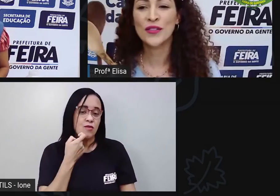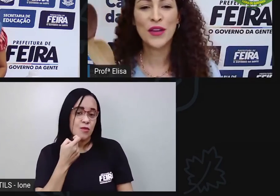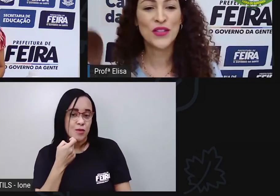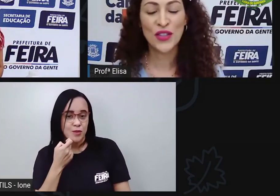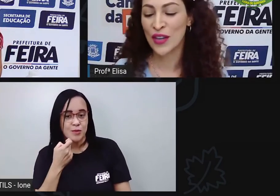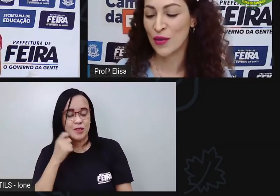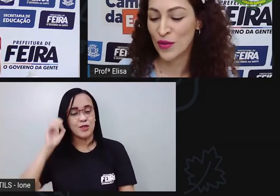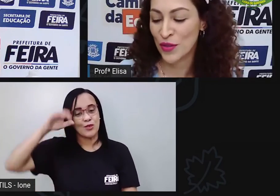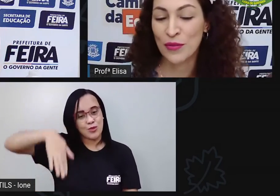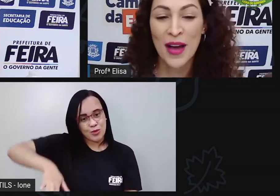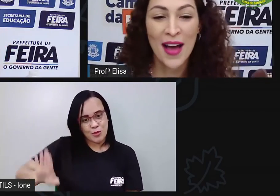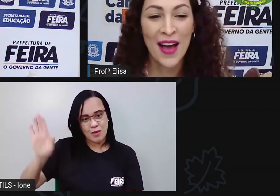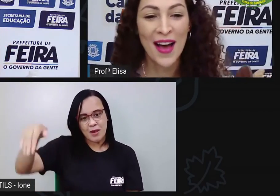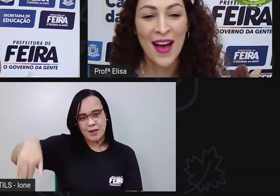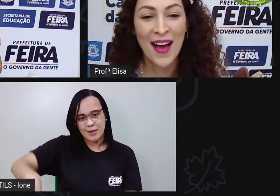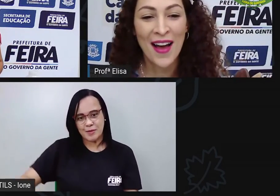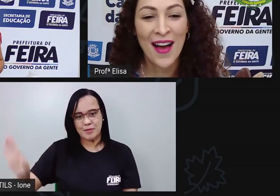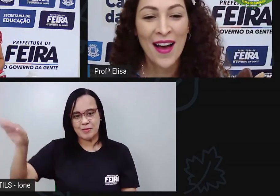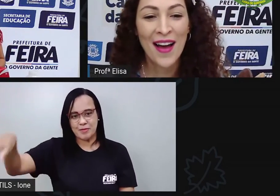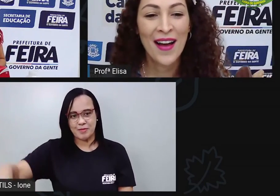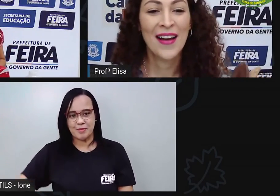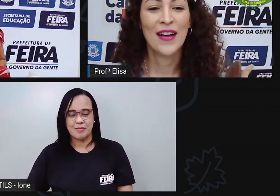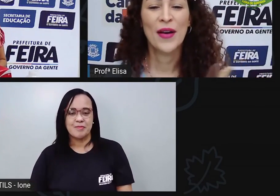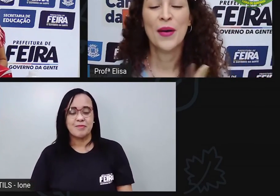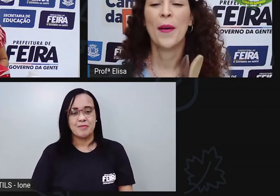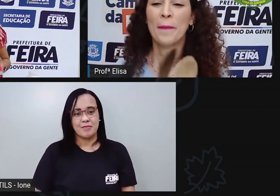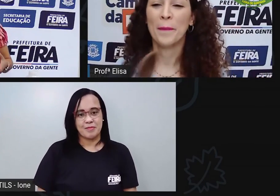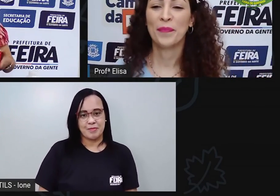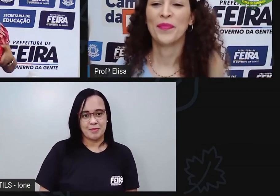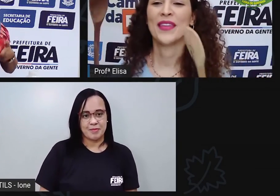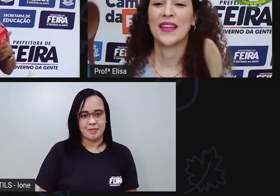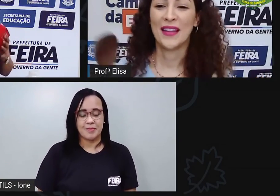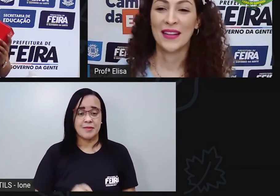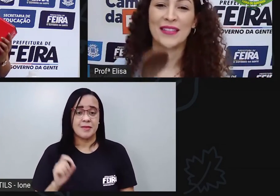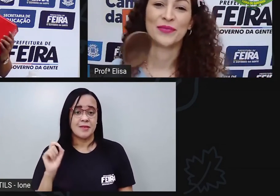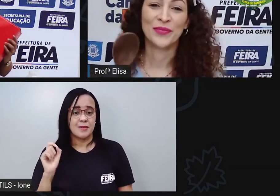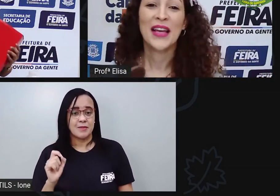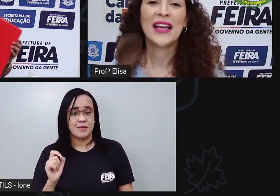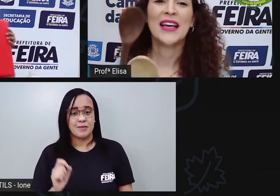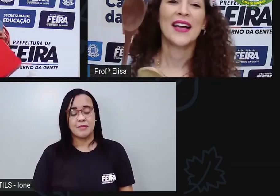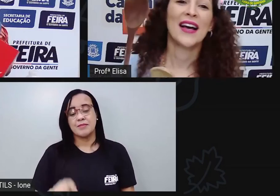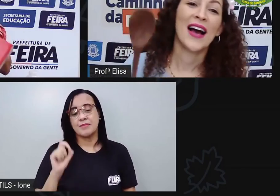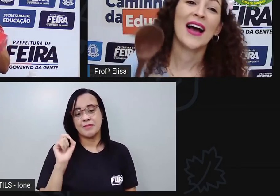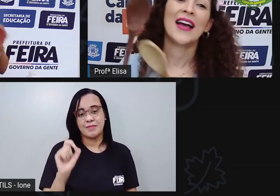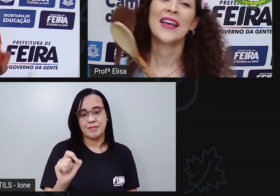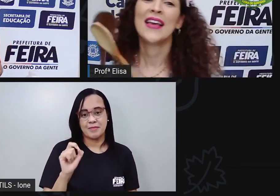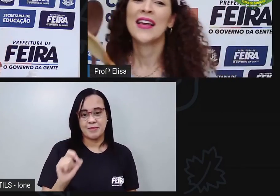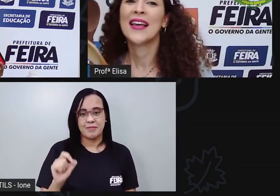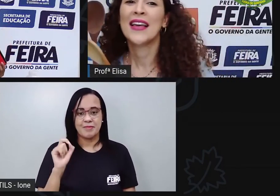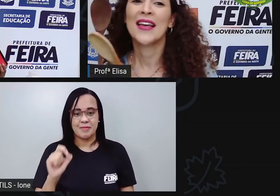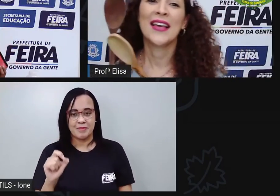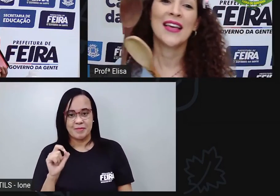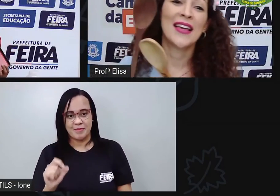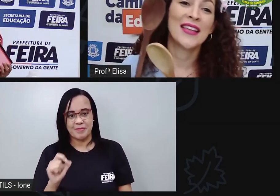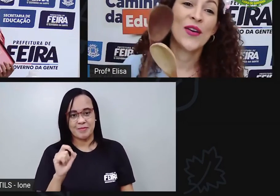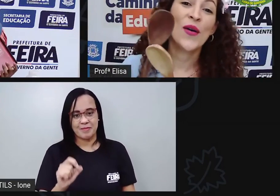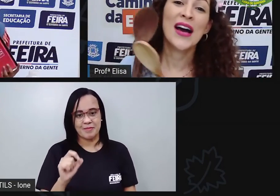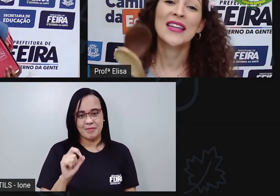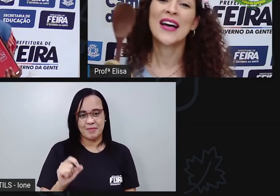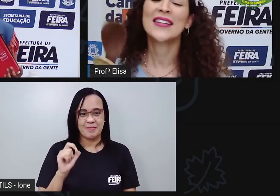por os Peixinhos do mar mais uma vez vai lá lá lá o